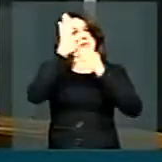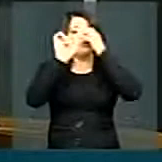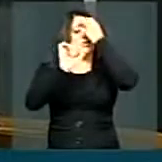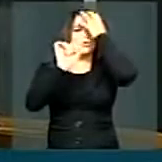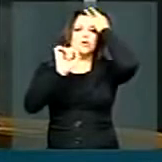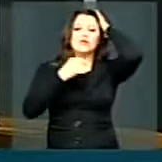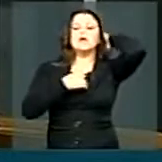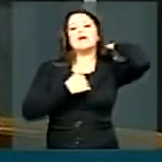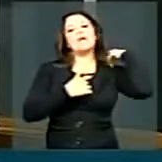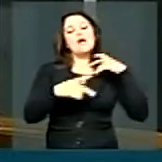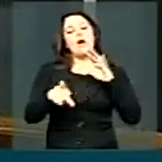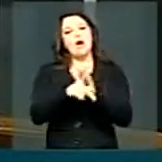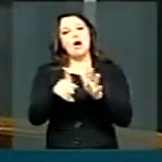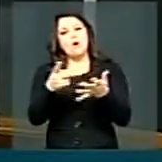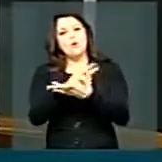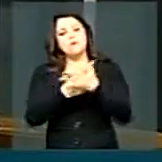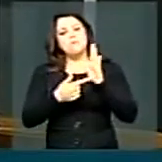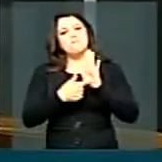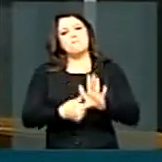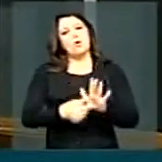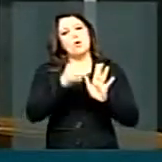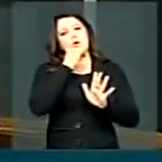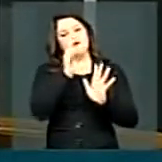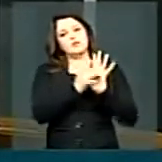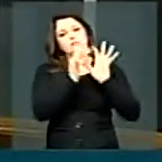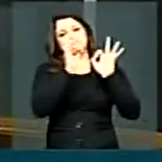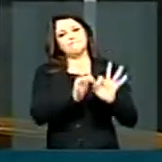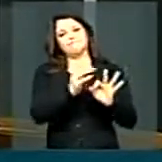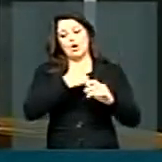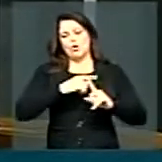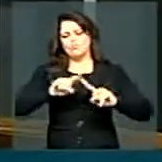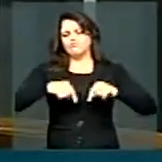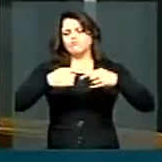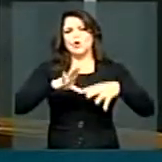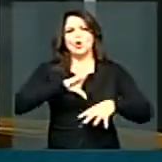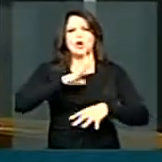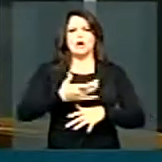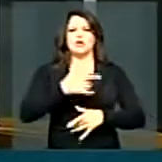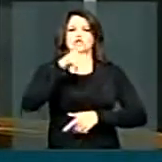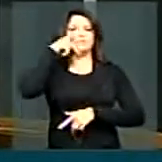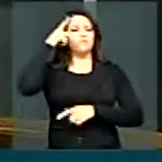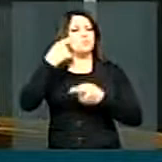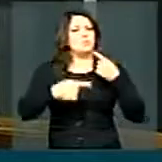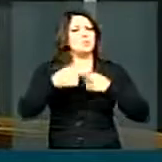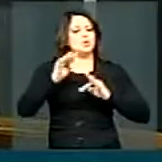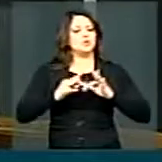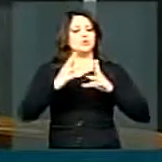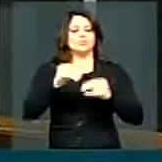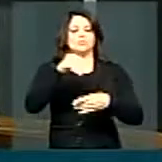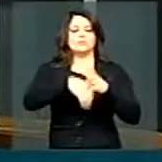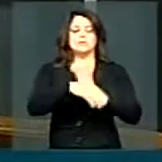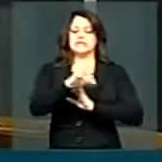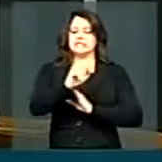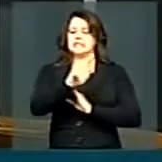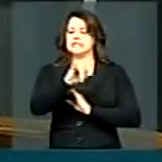pelo morredouro exemplo conspícuo de audácia política que tão galhardamente